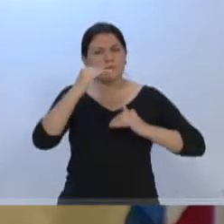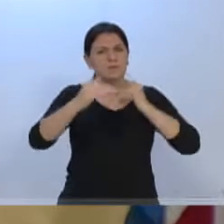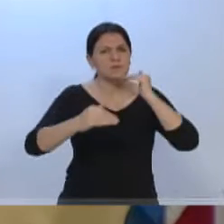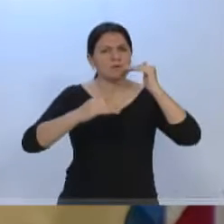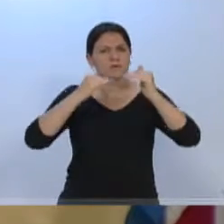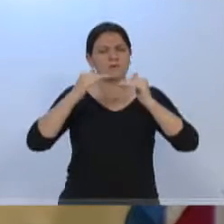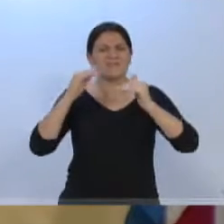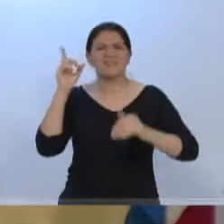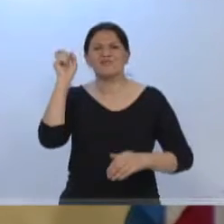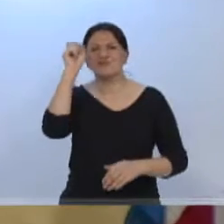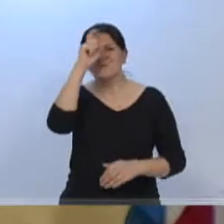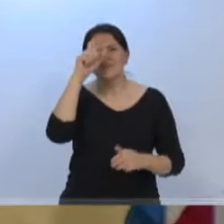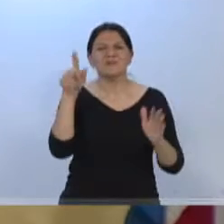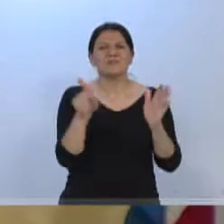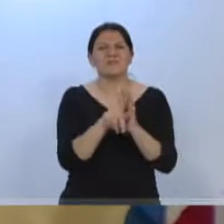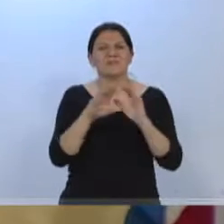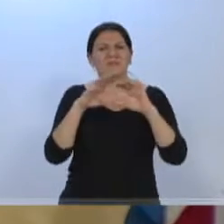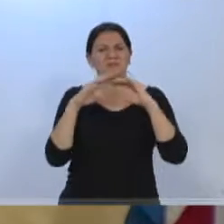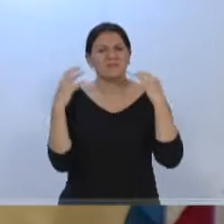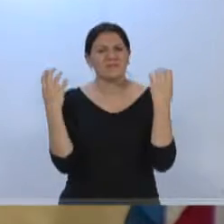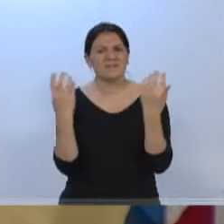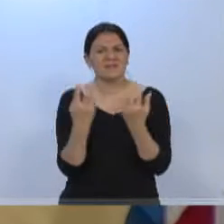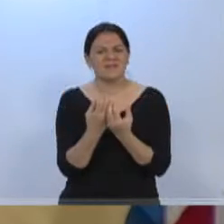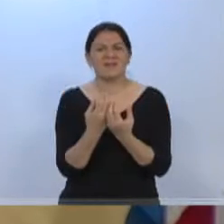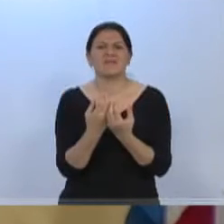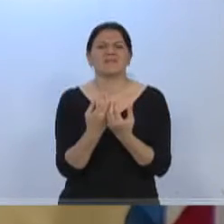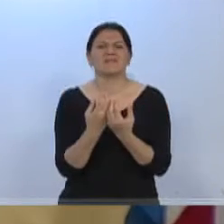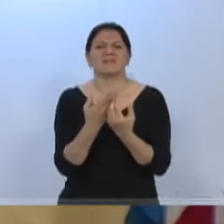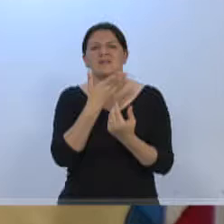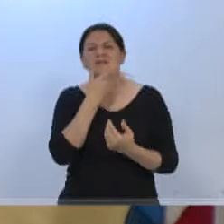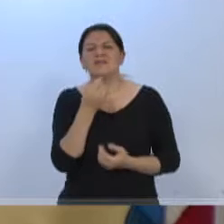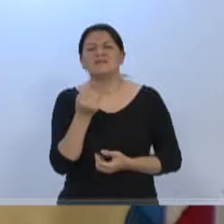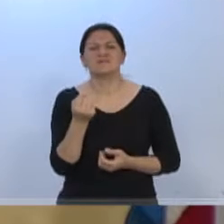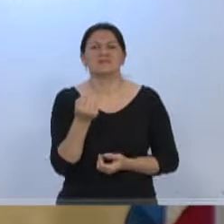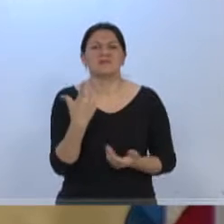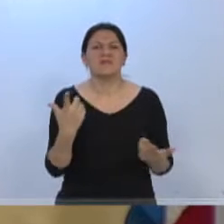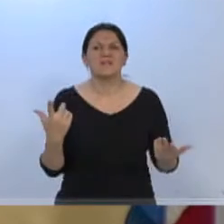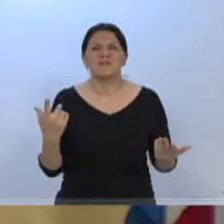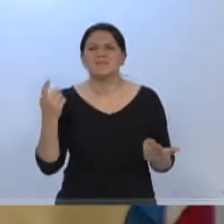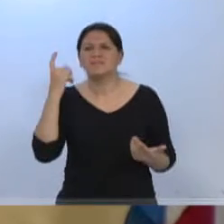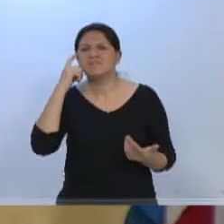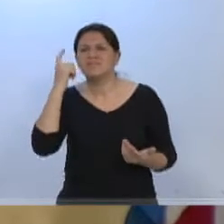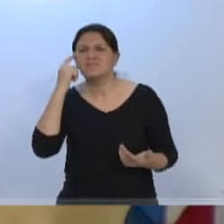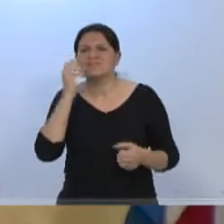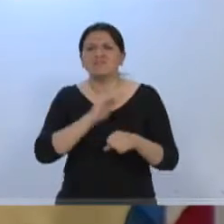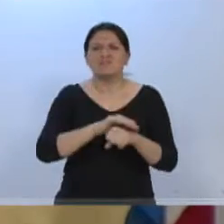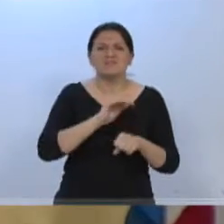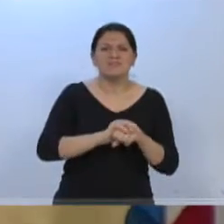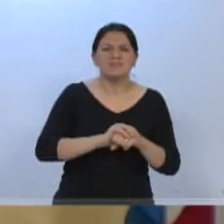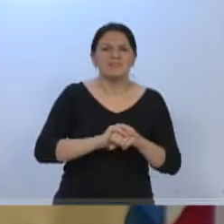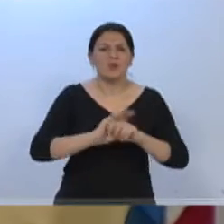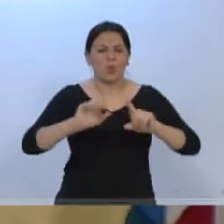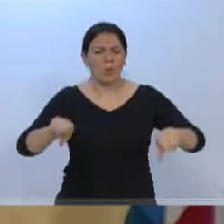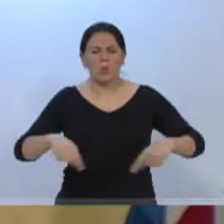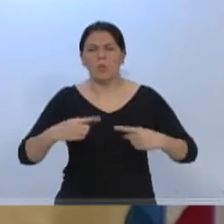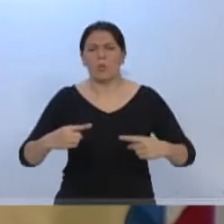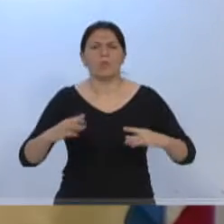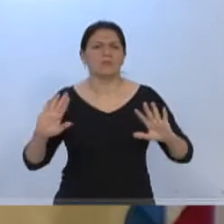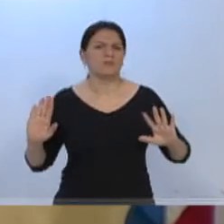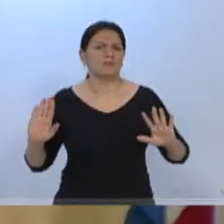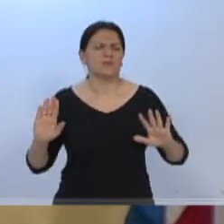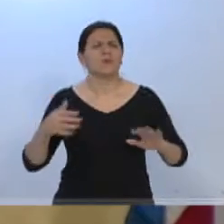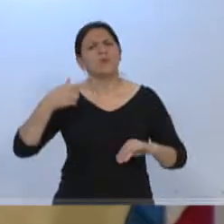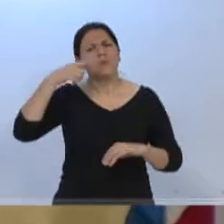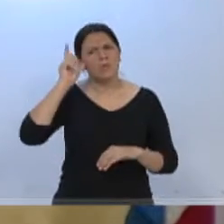que é difícil da própria comunidade, que às vezes estranha e às vezes acha que a gente tem que fazer situação pela situação, oposição pela oposição. Ontem até